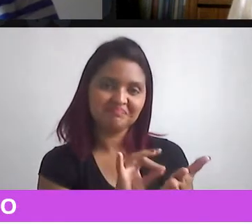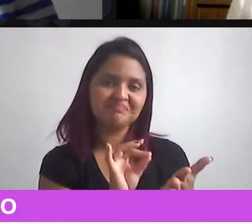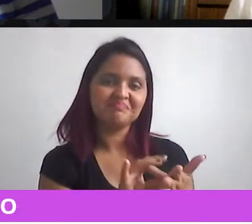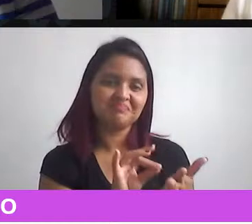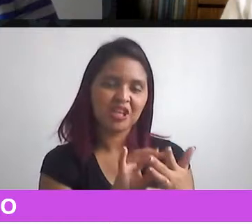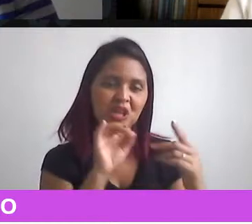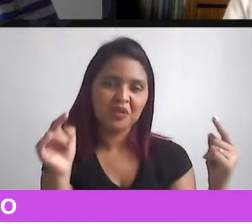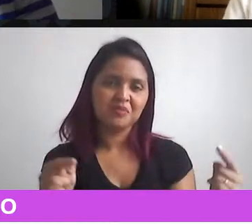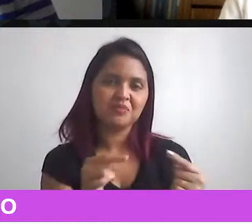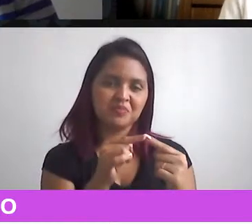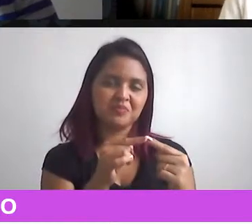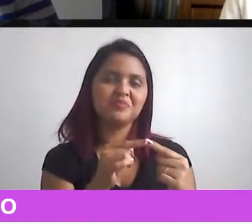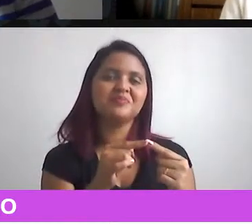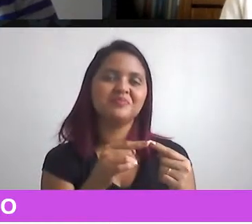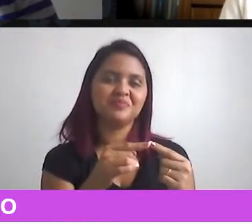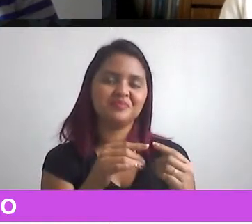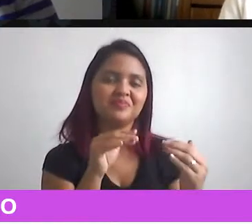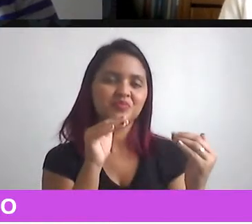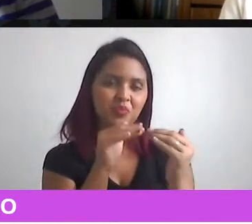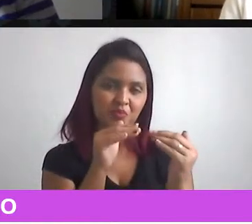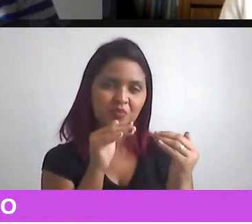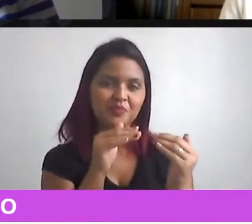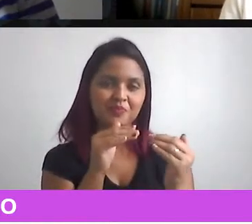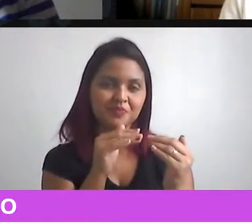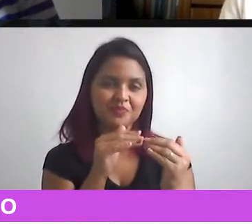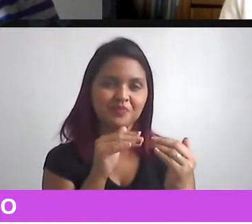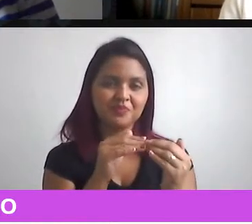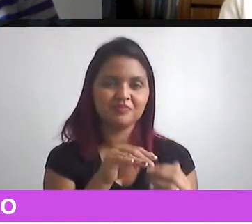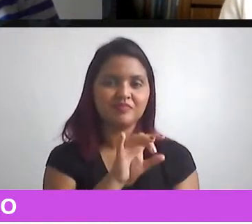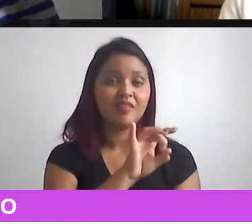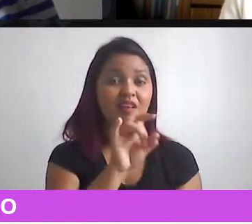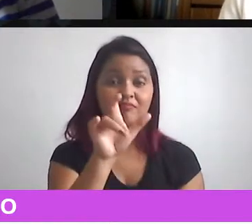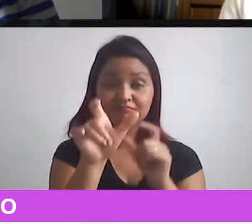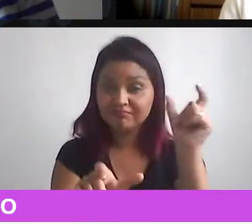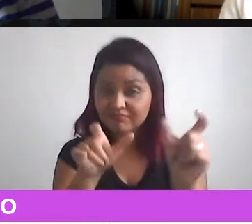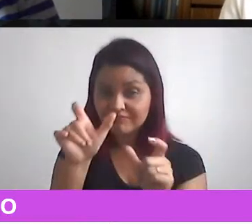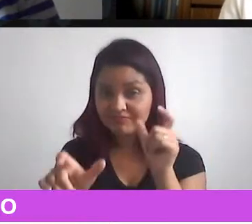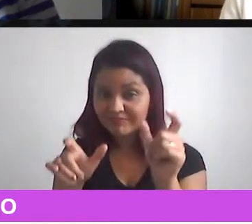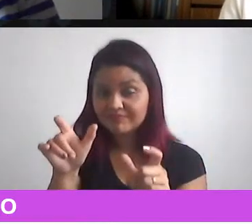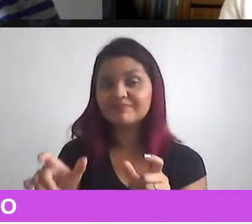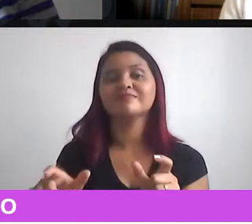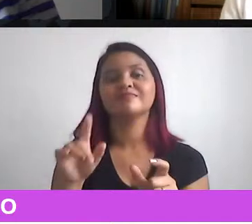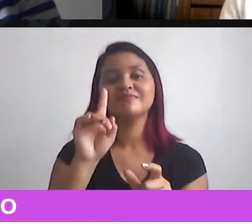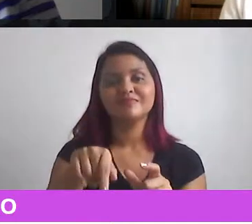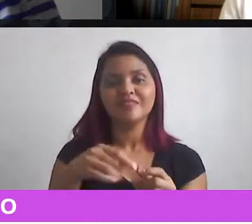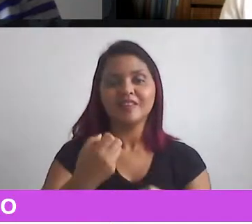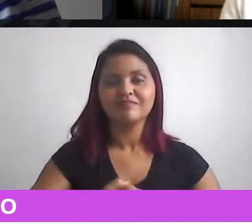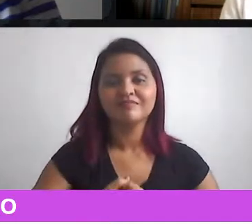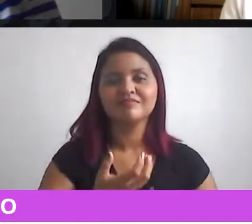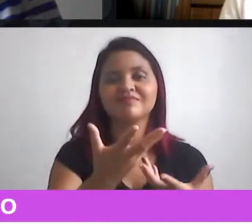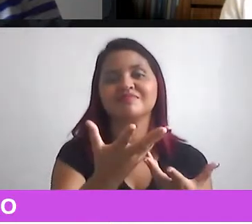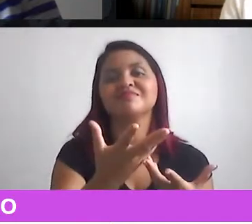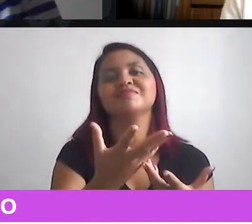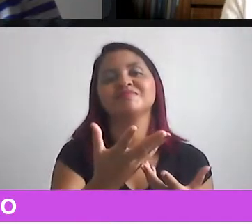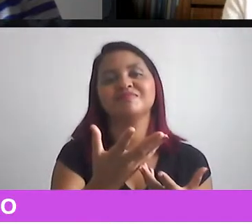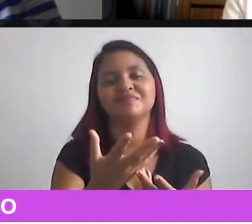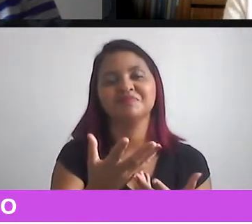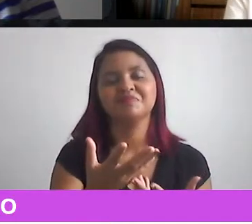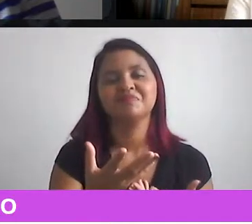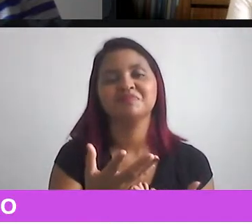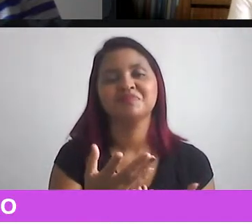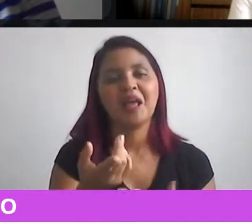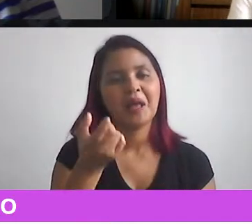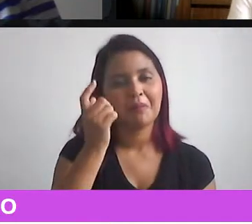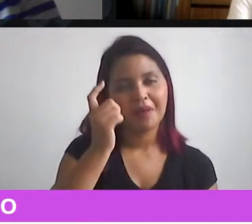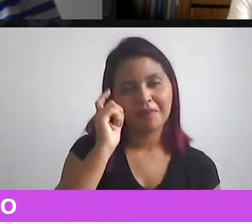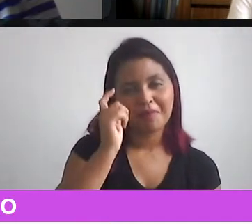Nelson, realmente é, né? Cada um de nós traz sempre o foco para o nosso